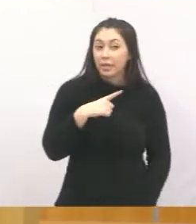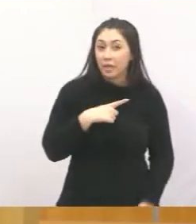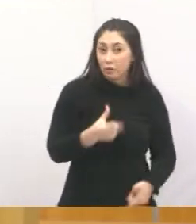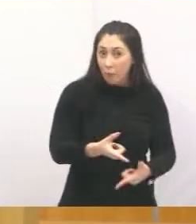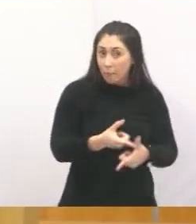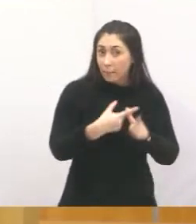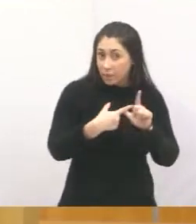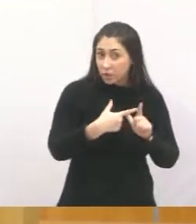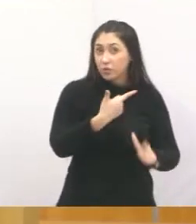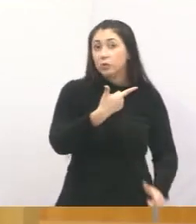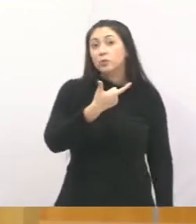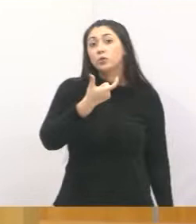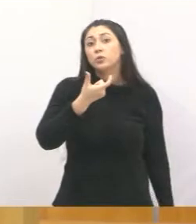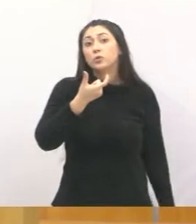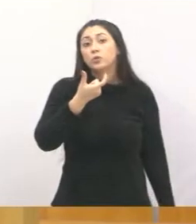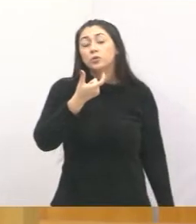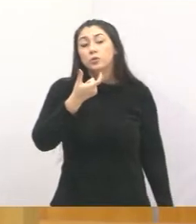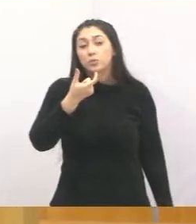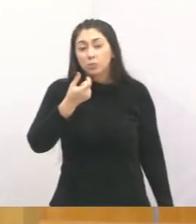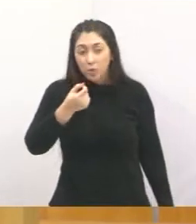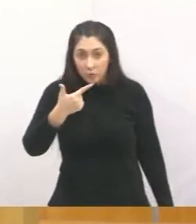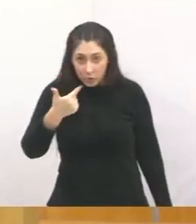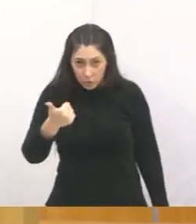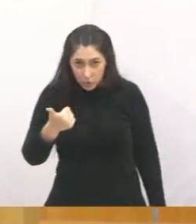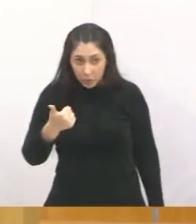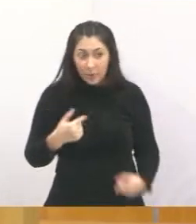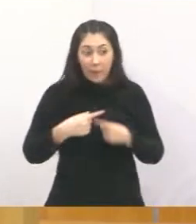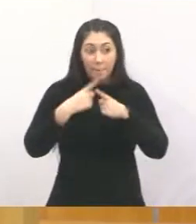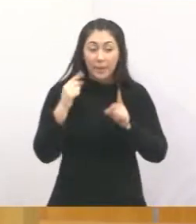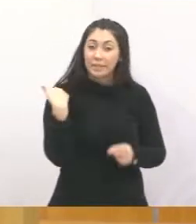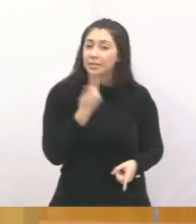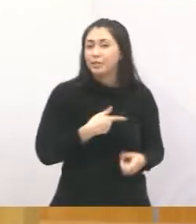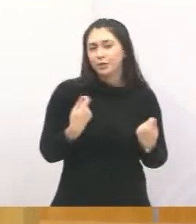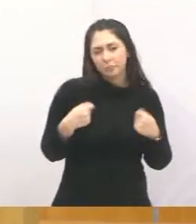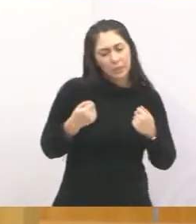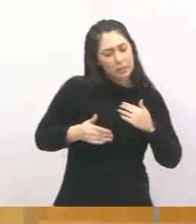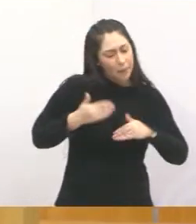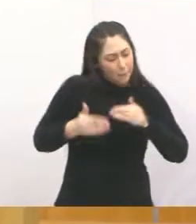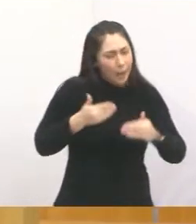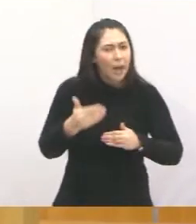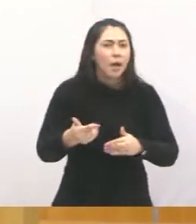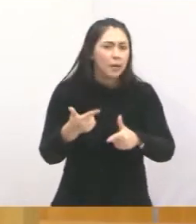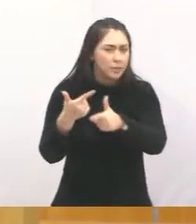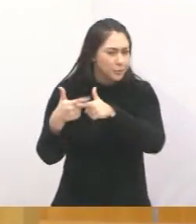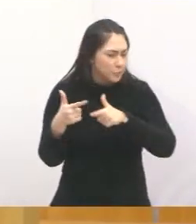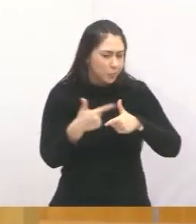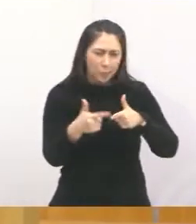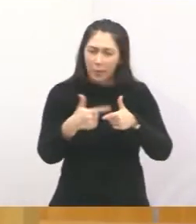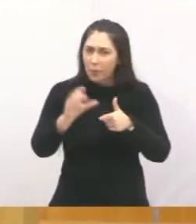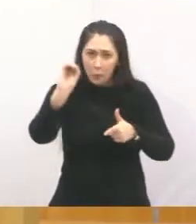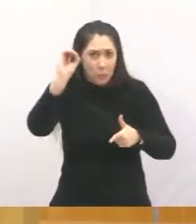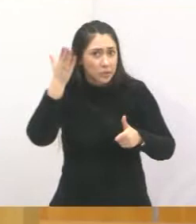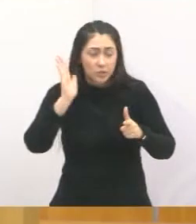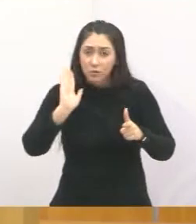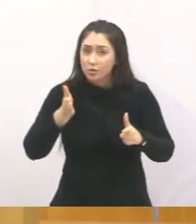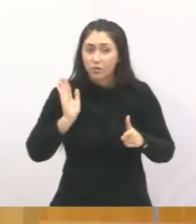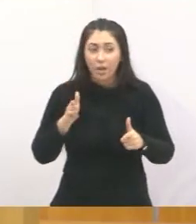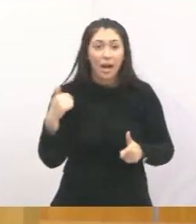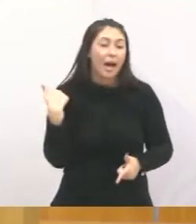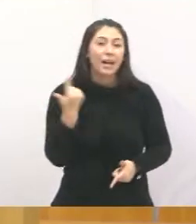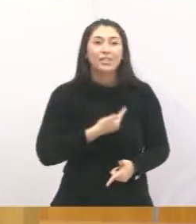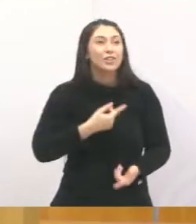atual, diante da pandemia, mas a gente tem que virar a página. Esse problema já está colocado e a gente não tem